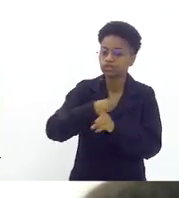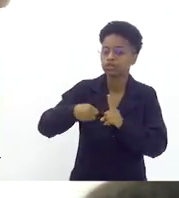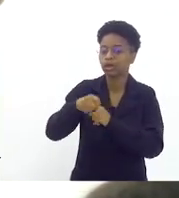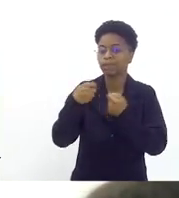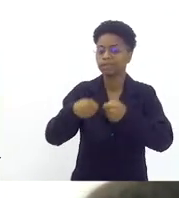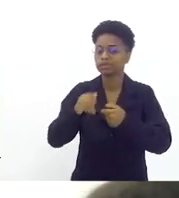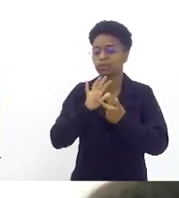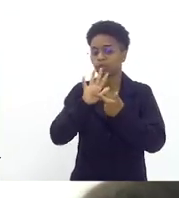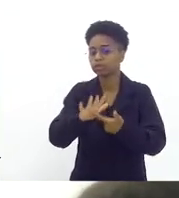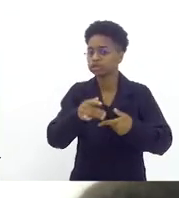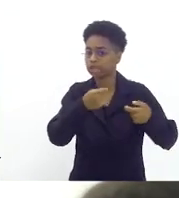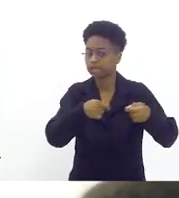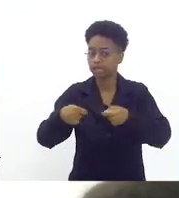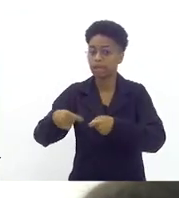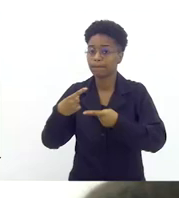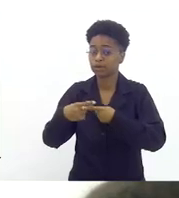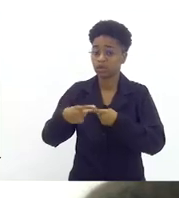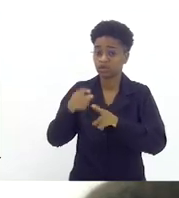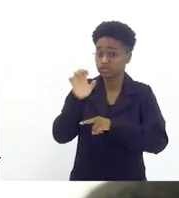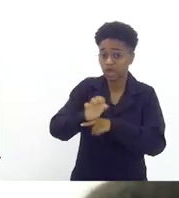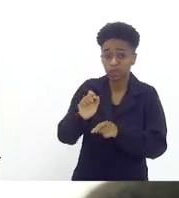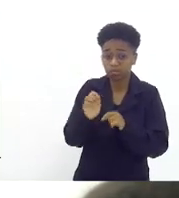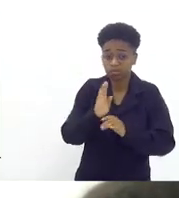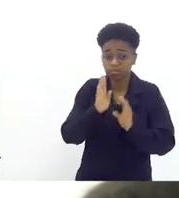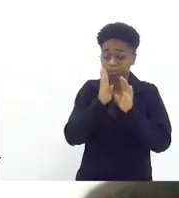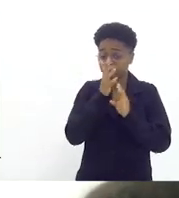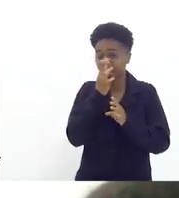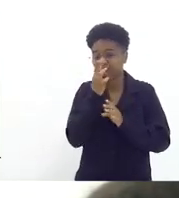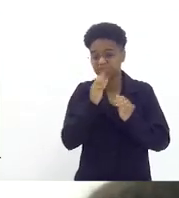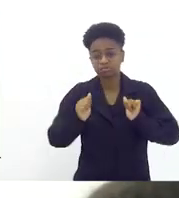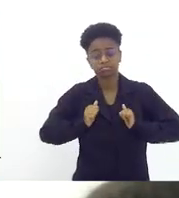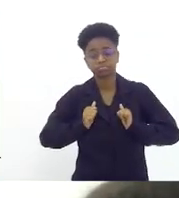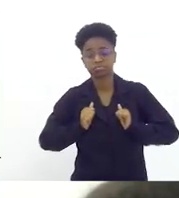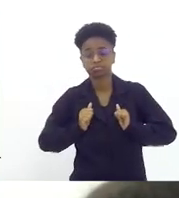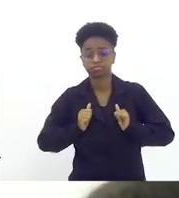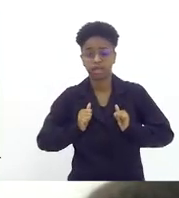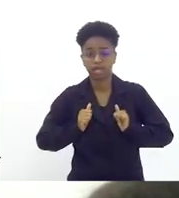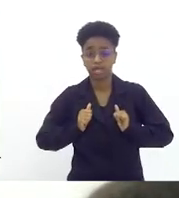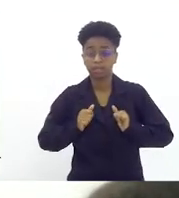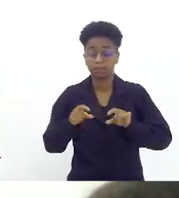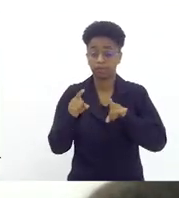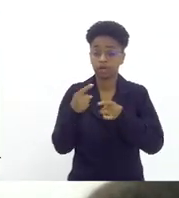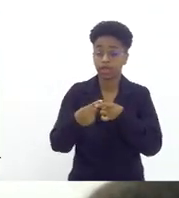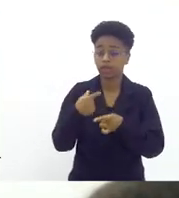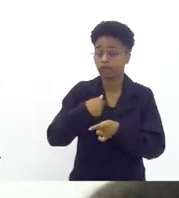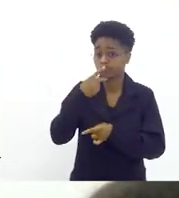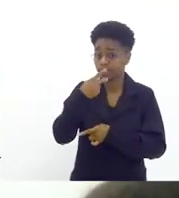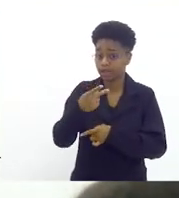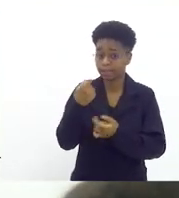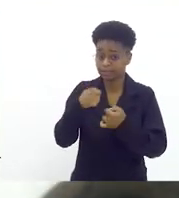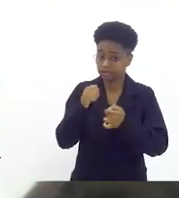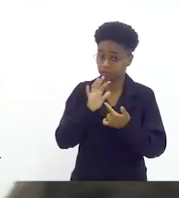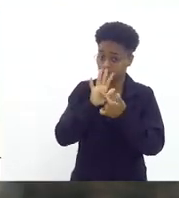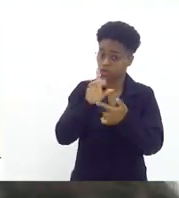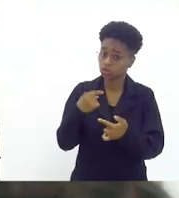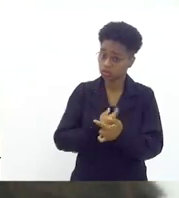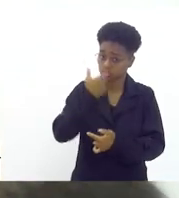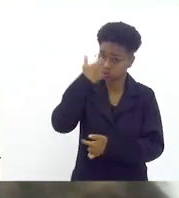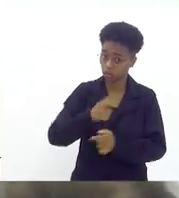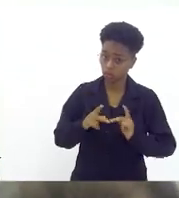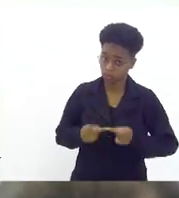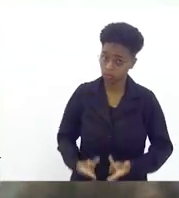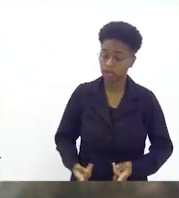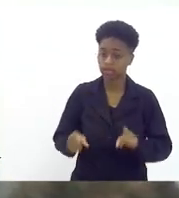essas demandas, porque o Estado não faz isso. E aí a fala, a primeiro momento, quando eu digo de humanizar a gente, trazer como pautas de pessoas e